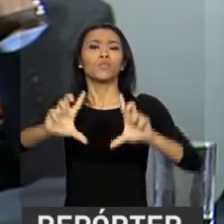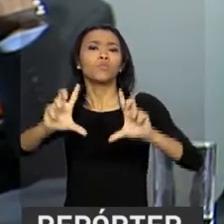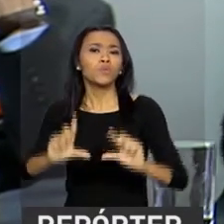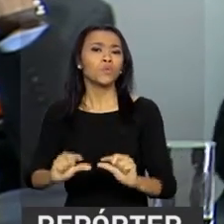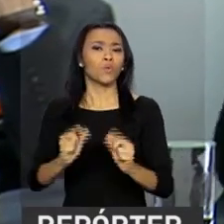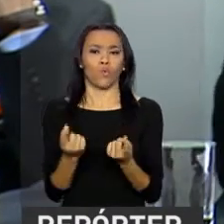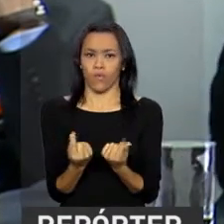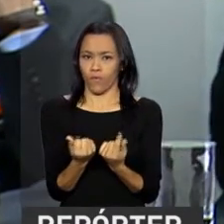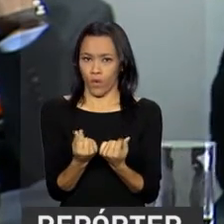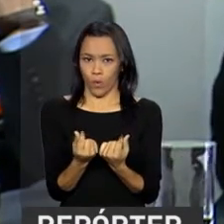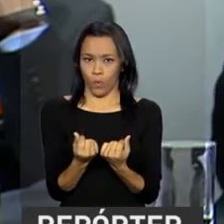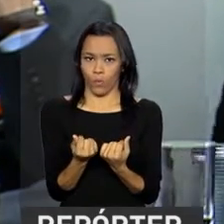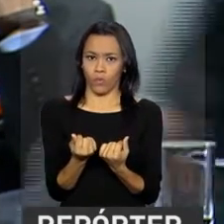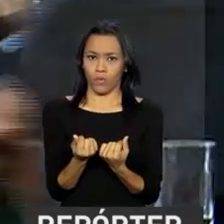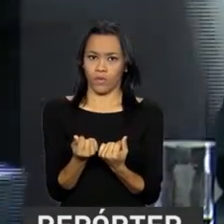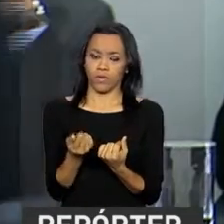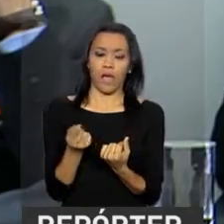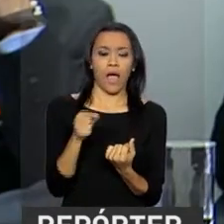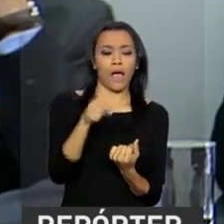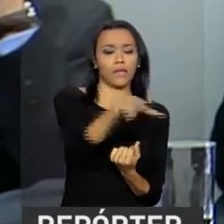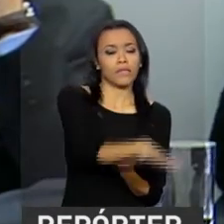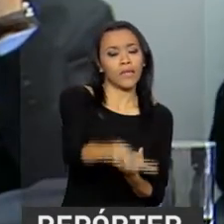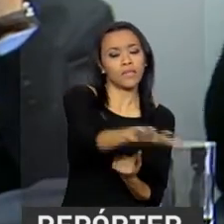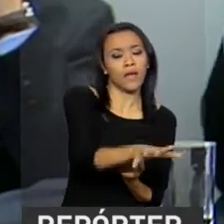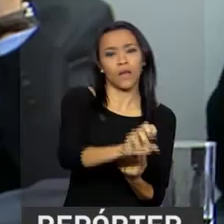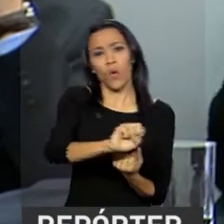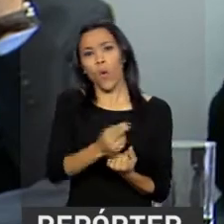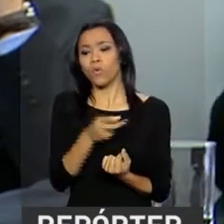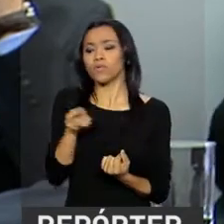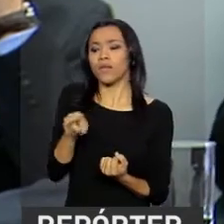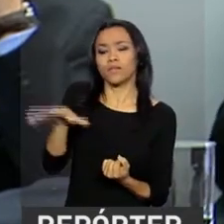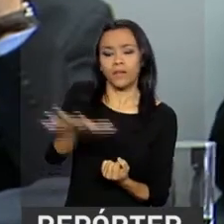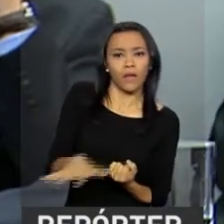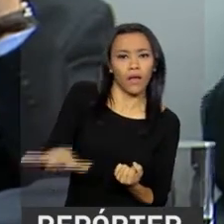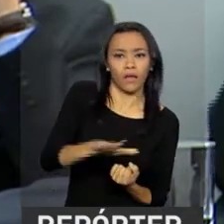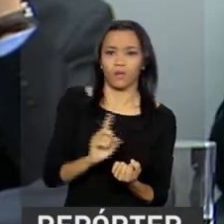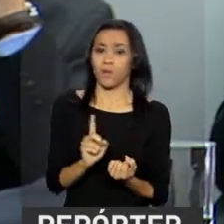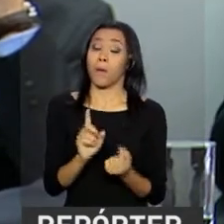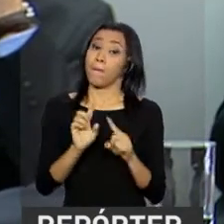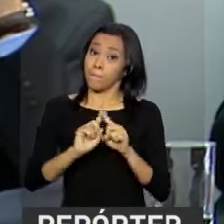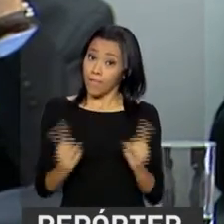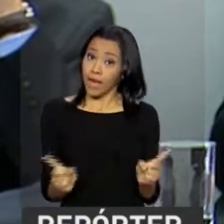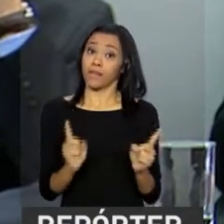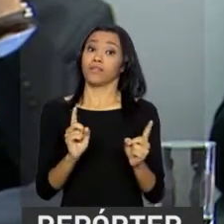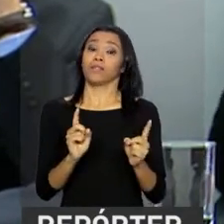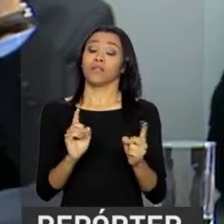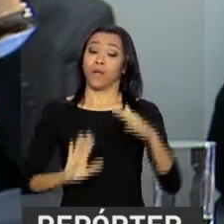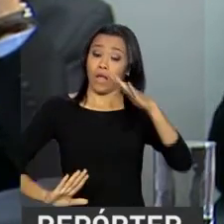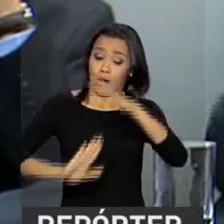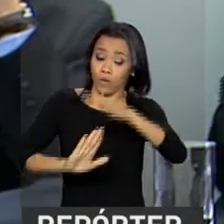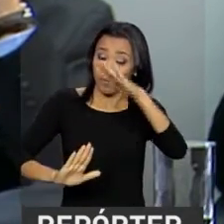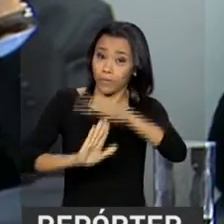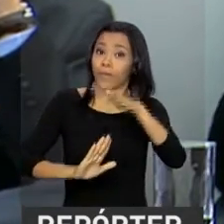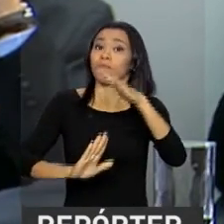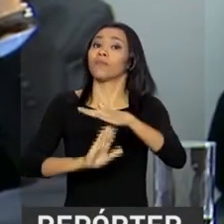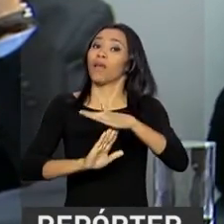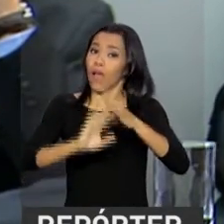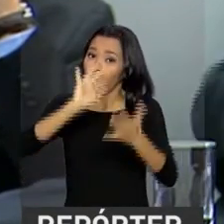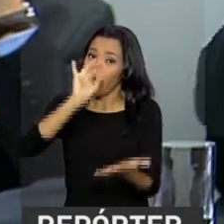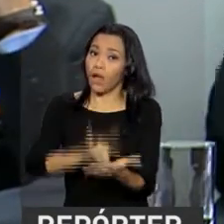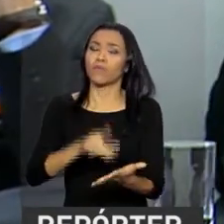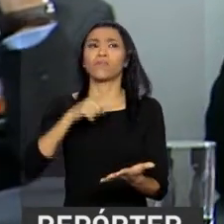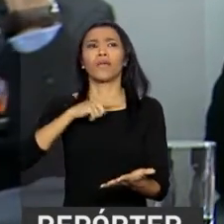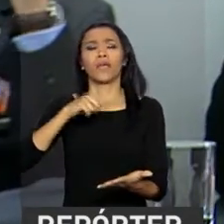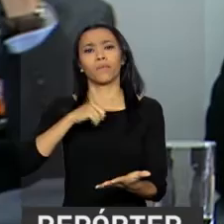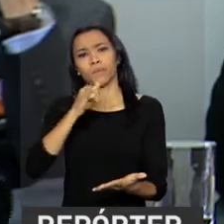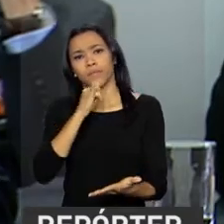outro, mas a discussão da despesa pública será realista. Nós temos um orçamento